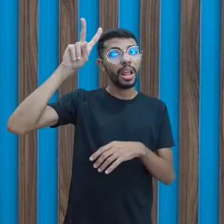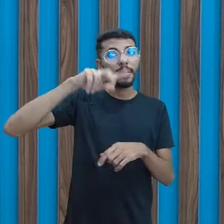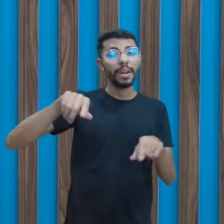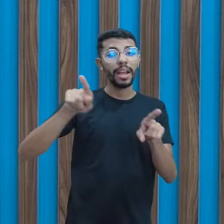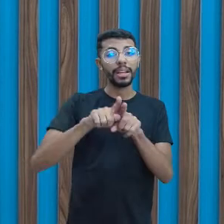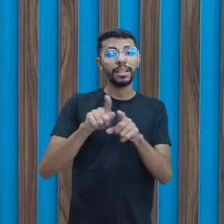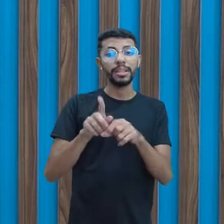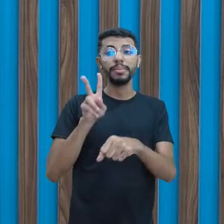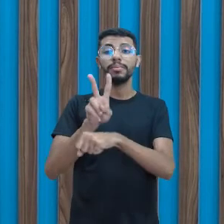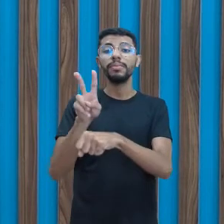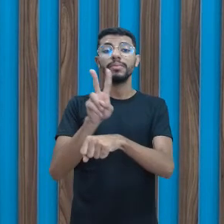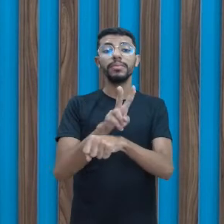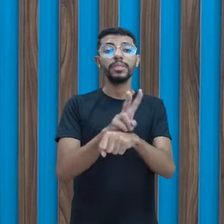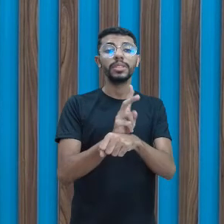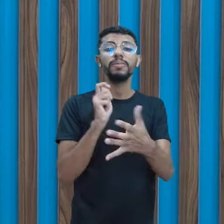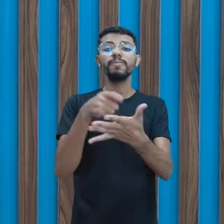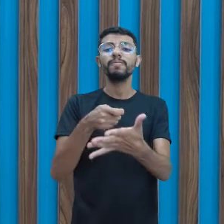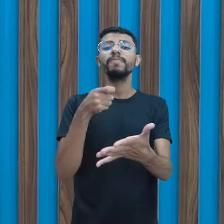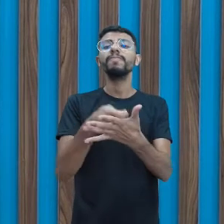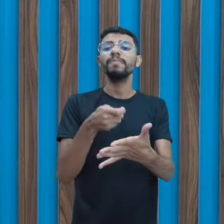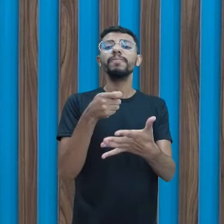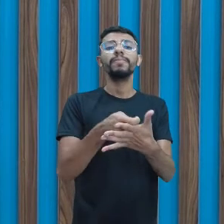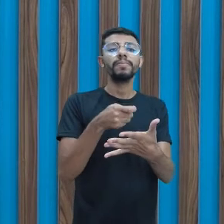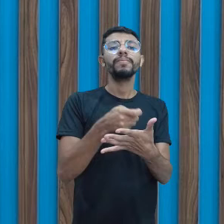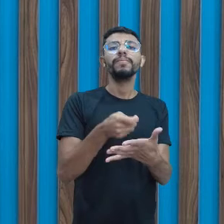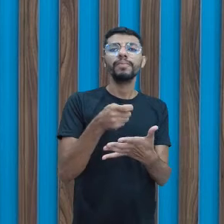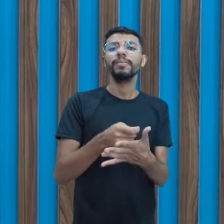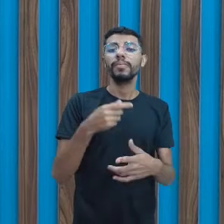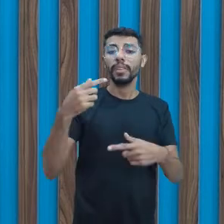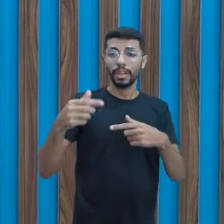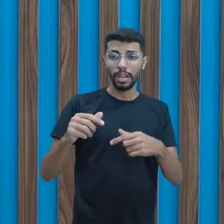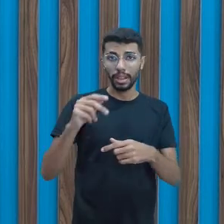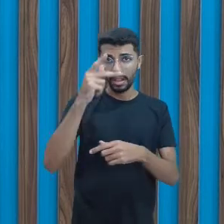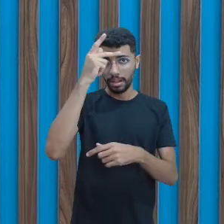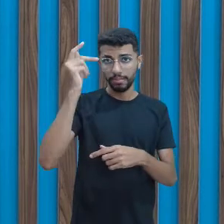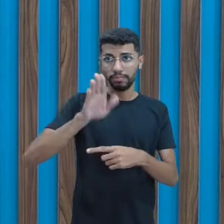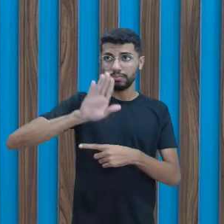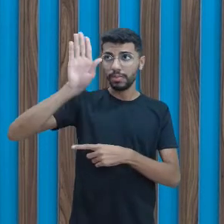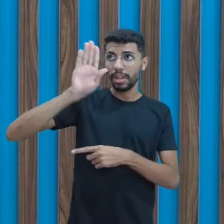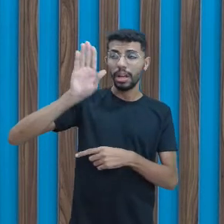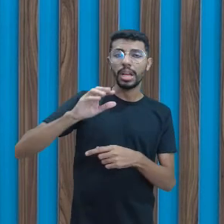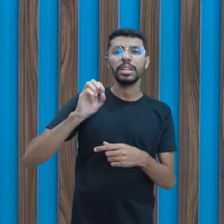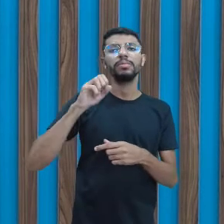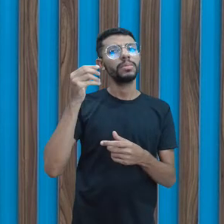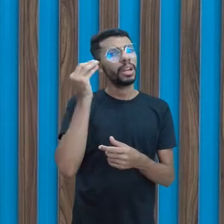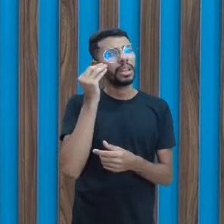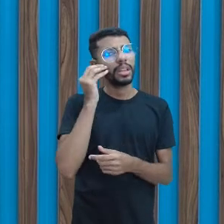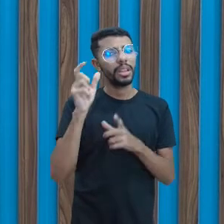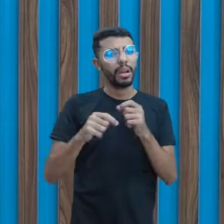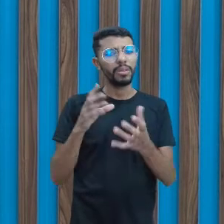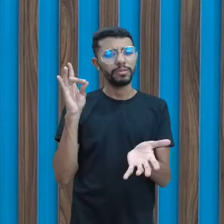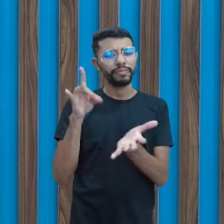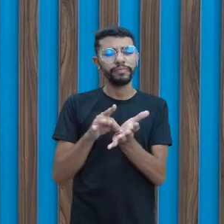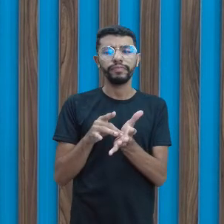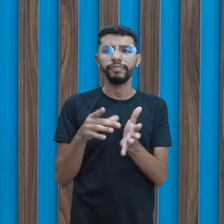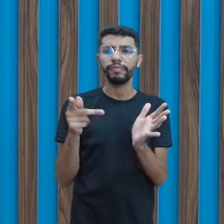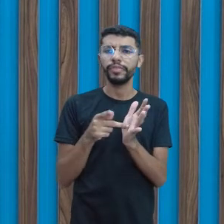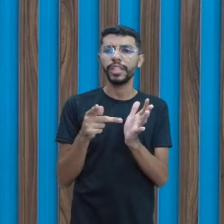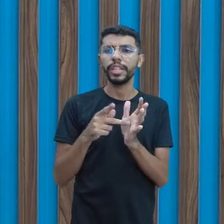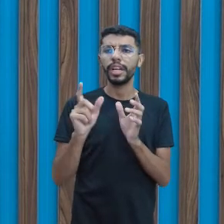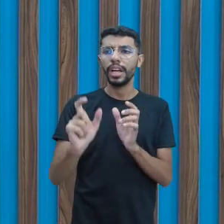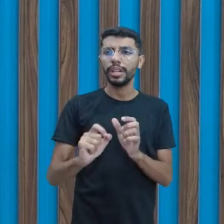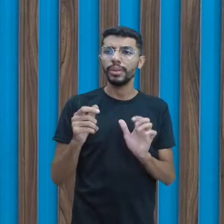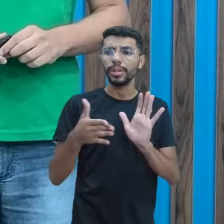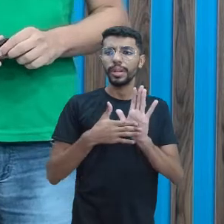e fiscalizar, cobrando, né, desses candidatos para que eles tentem cumprir aí o que eles prometem, né, durante a